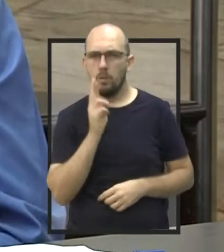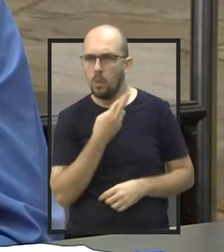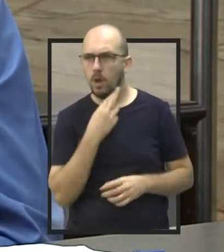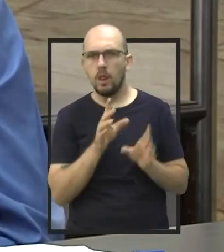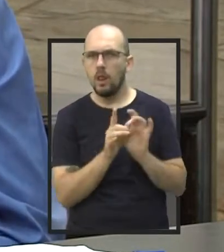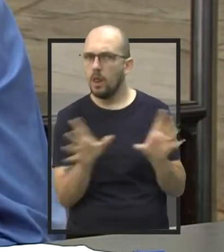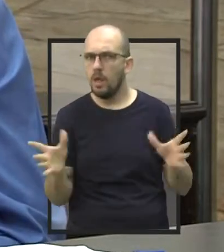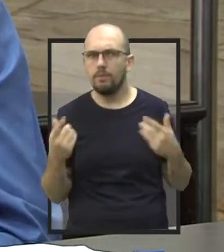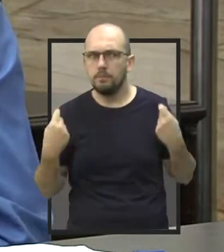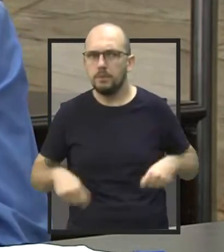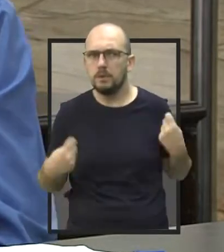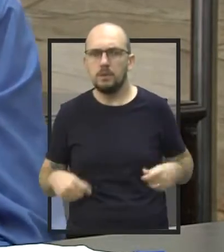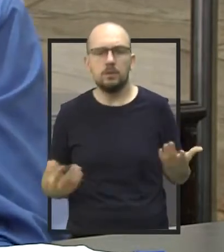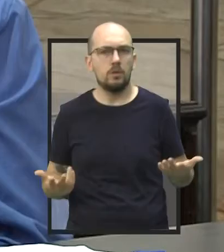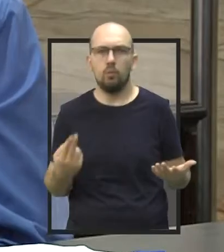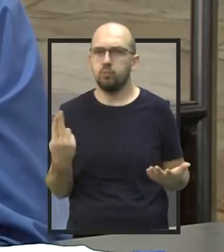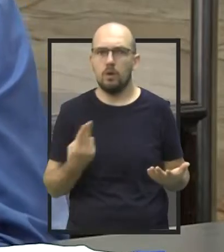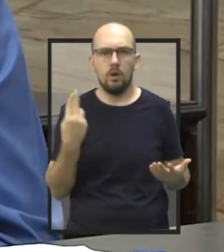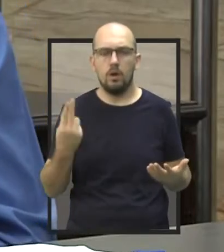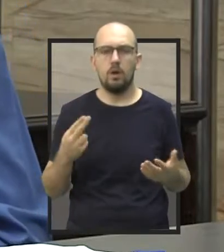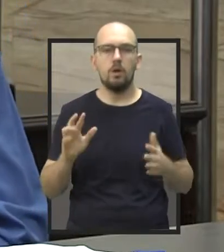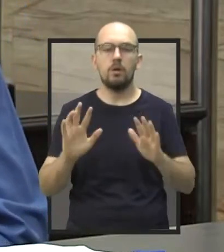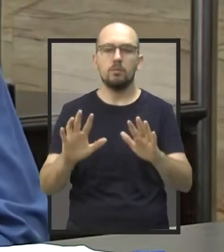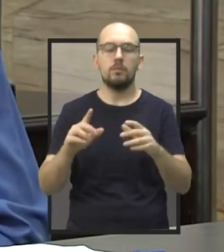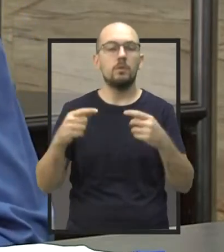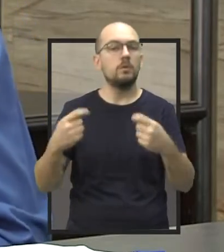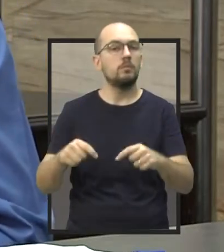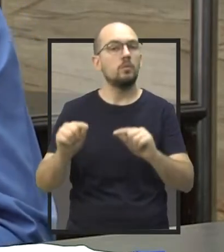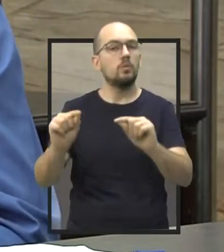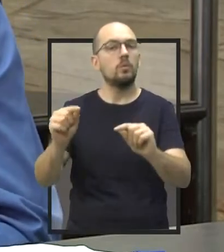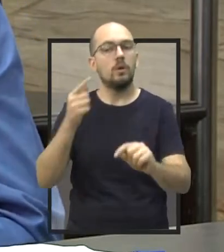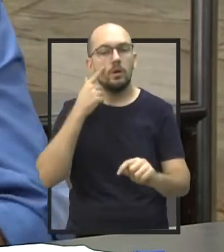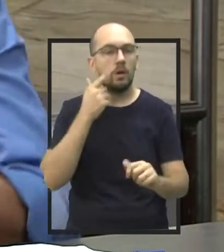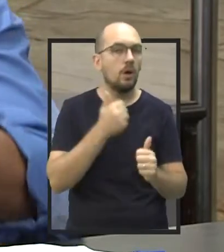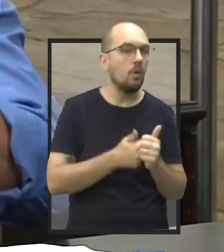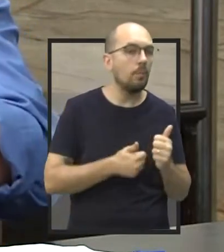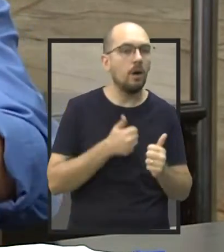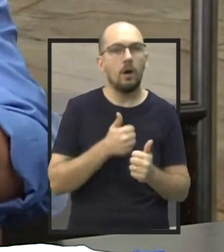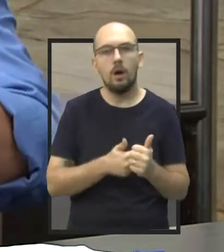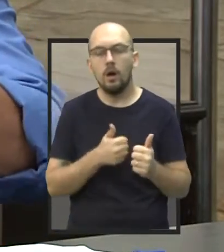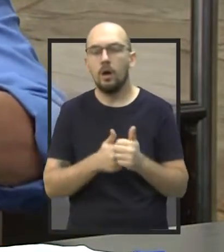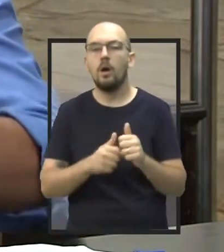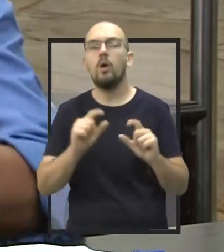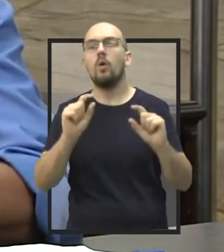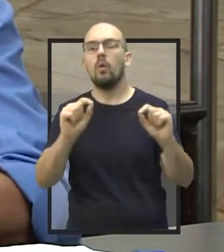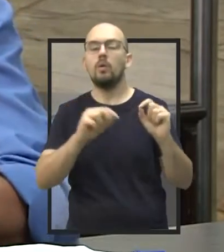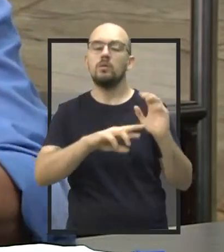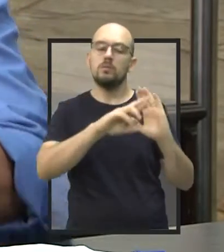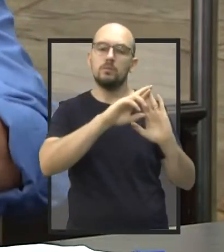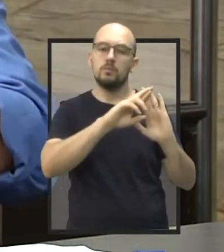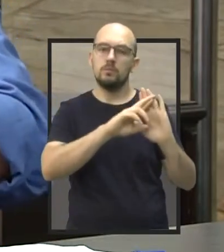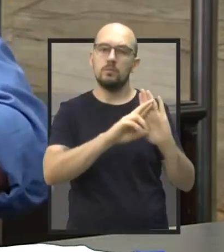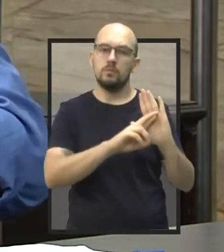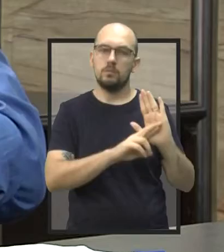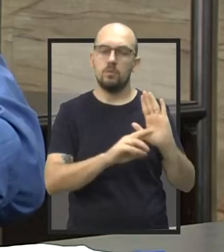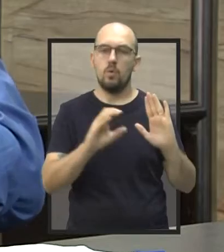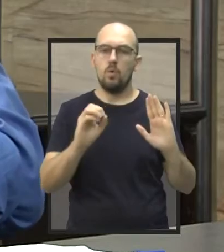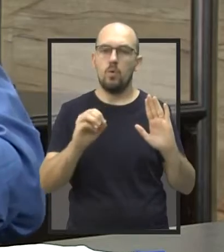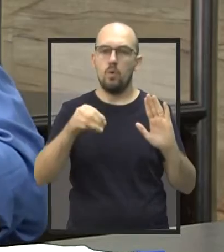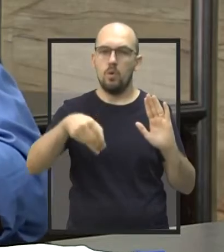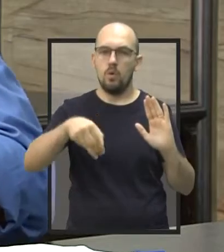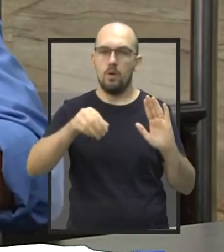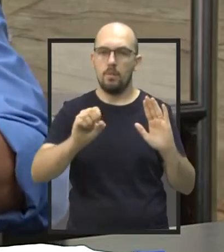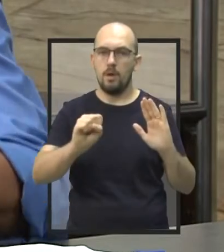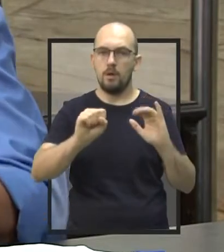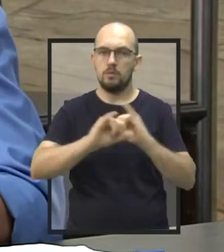sempre deixando muito claro que precisa acompanhar as determinações ou os protocolos que a Organização